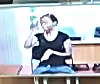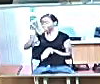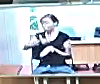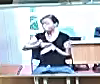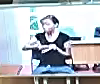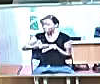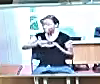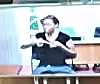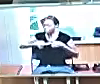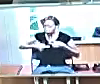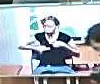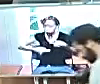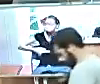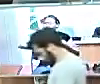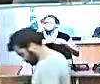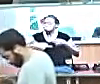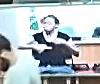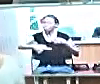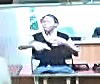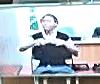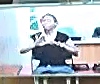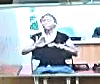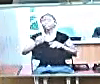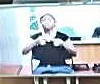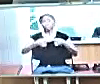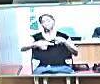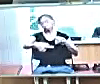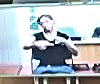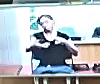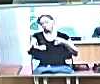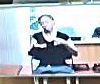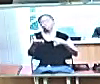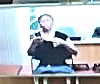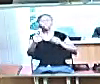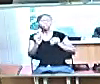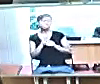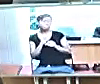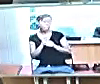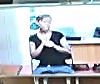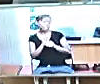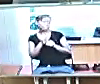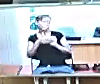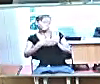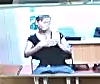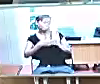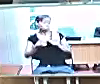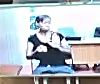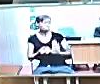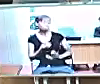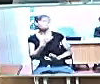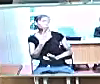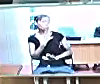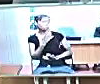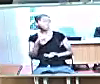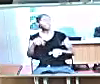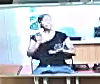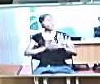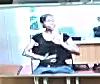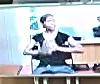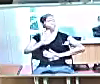semana a gente espera que apareçam e boas propostas e teremos aí o maior cuidado na análise